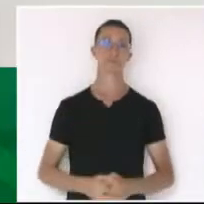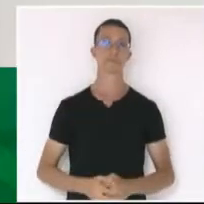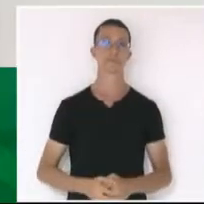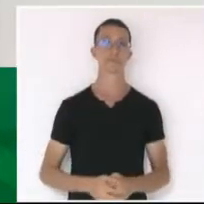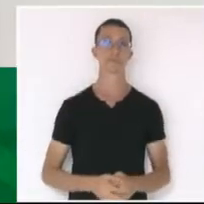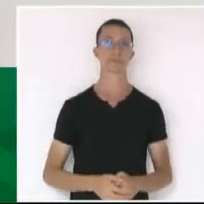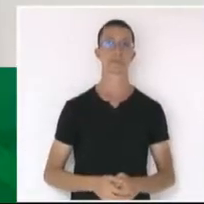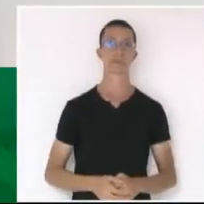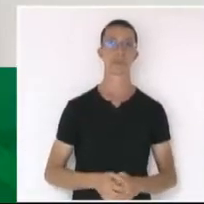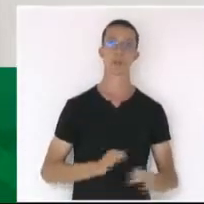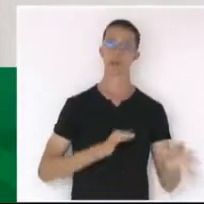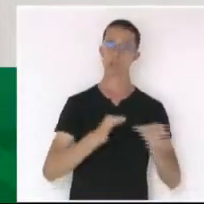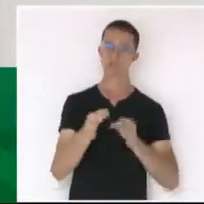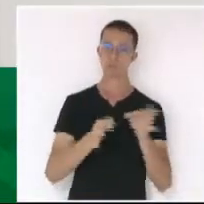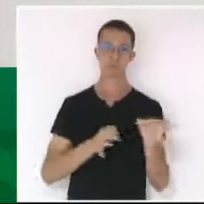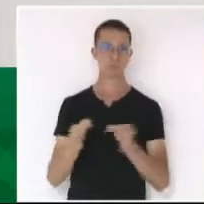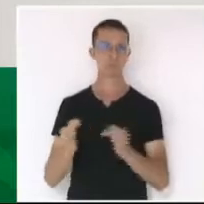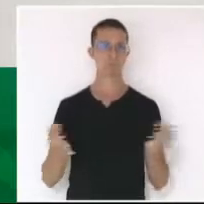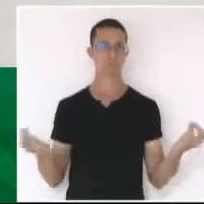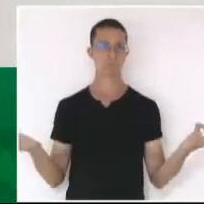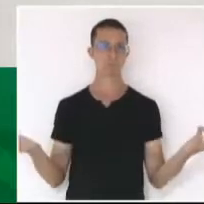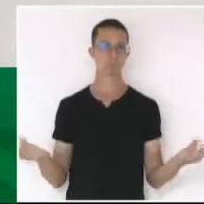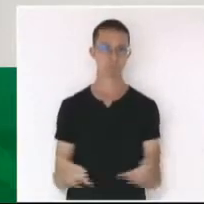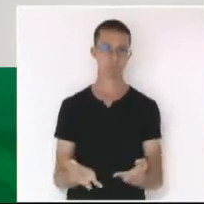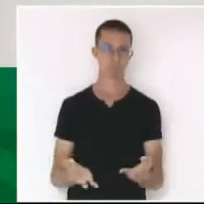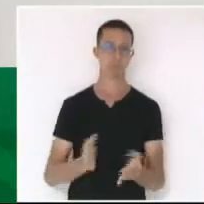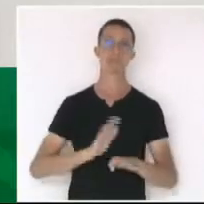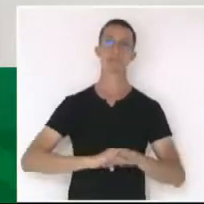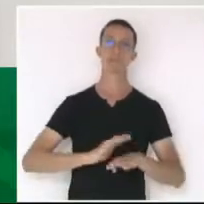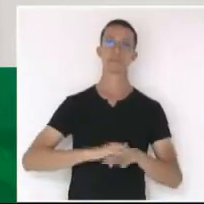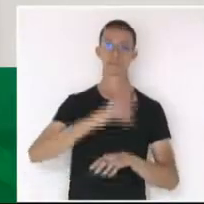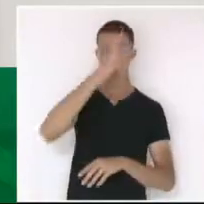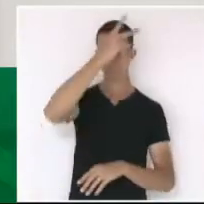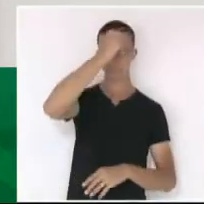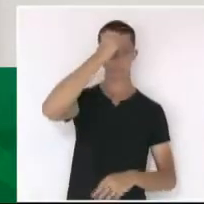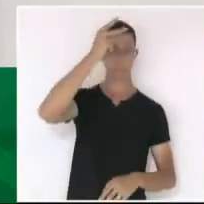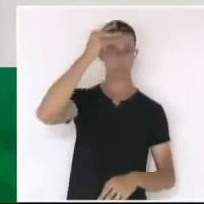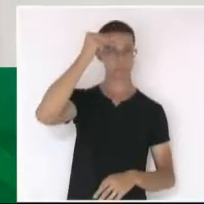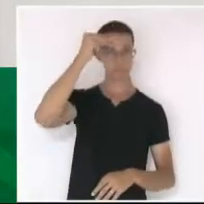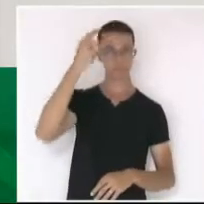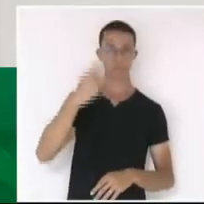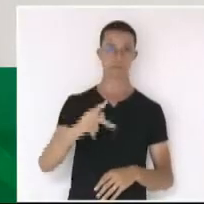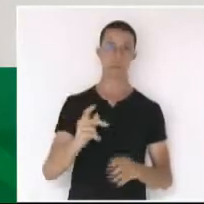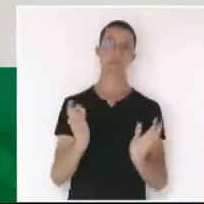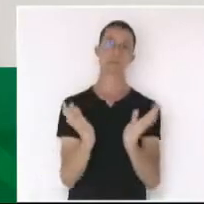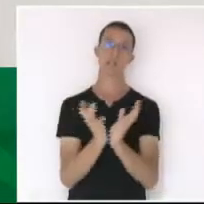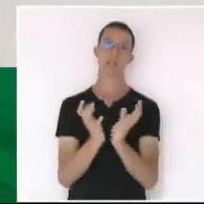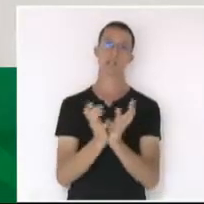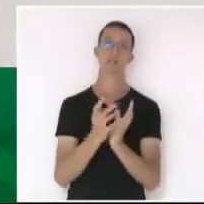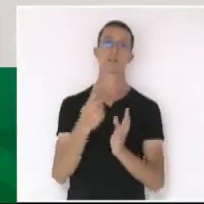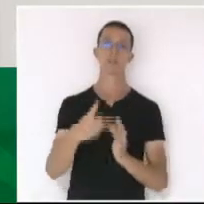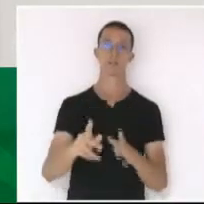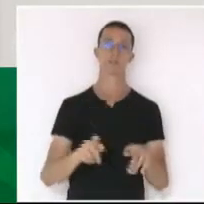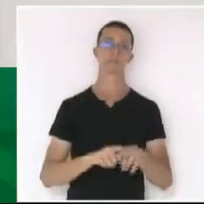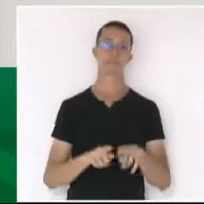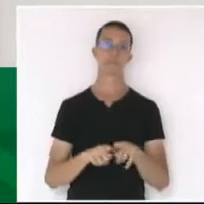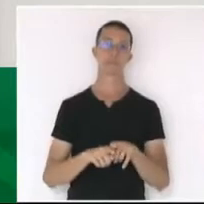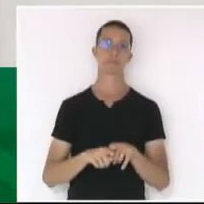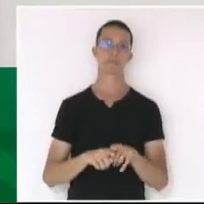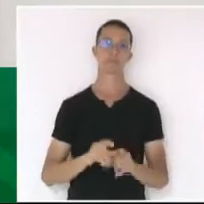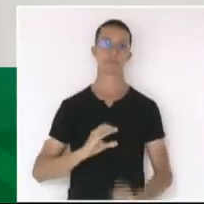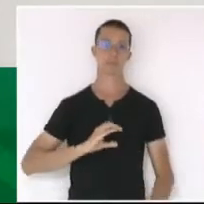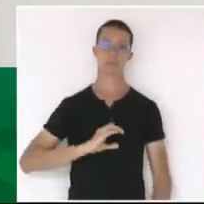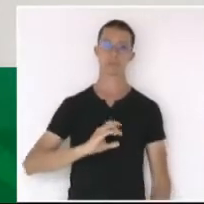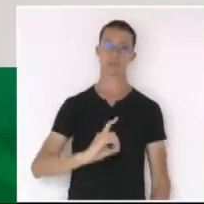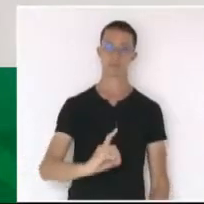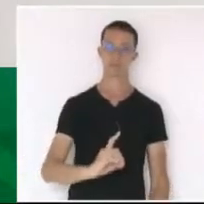Impecável liderada pelo nosso prefeito Dorival Carlos Burger e toda sua equipe que sob a coordenação